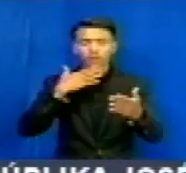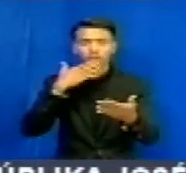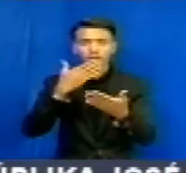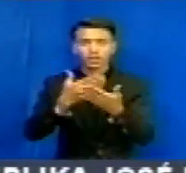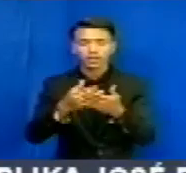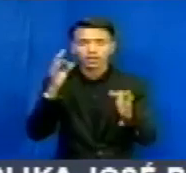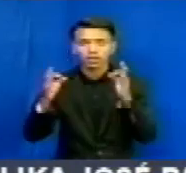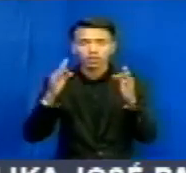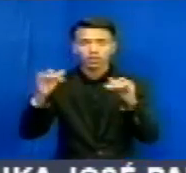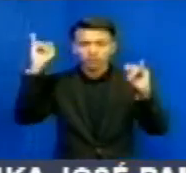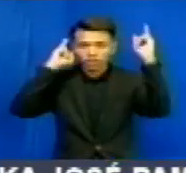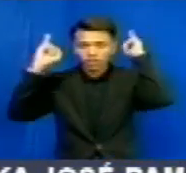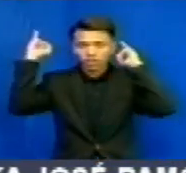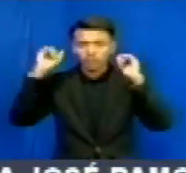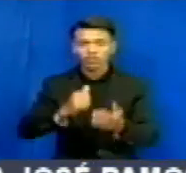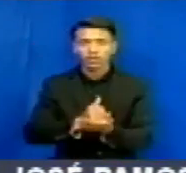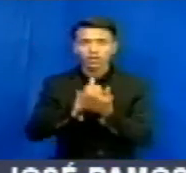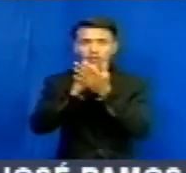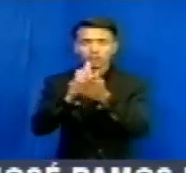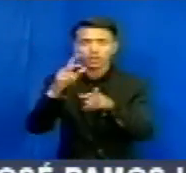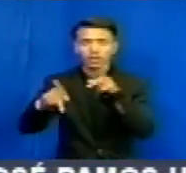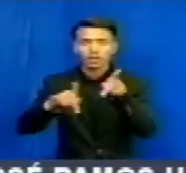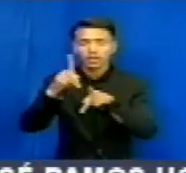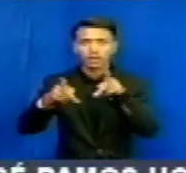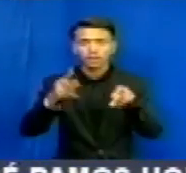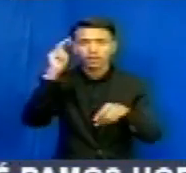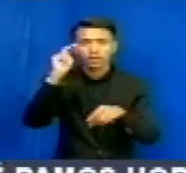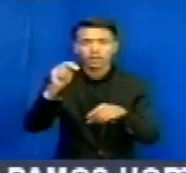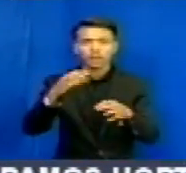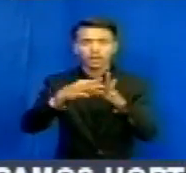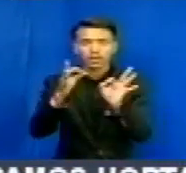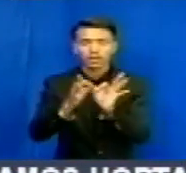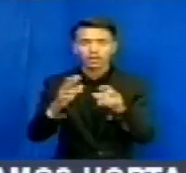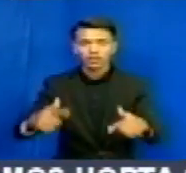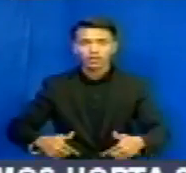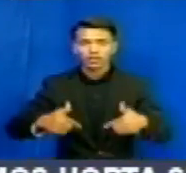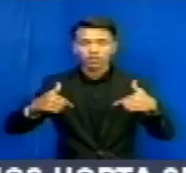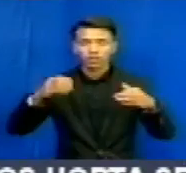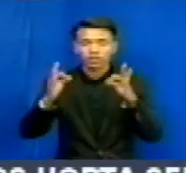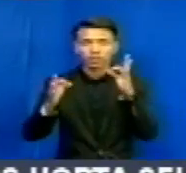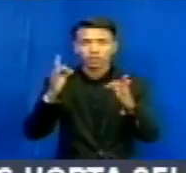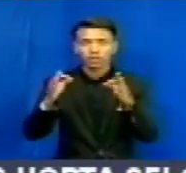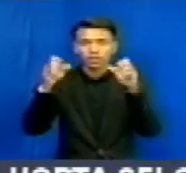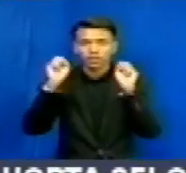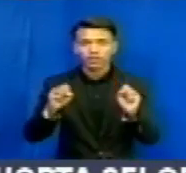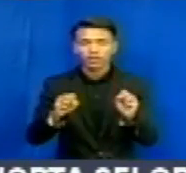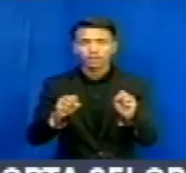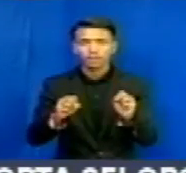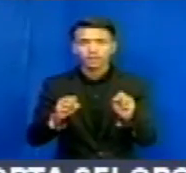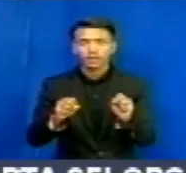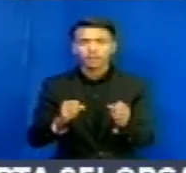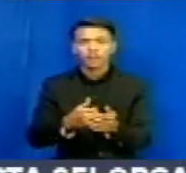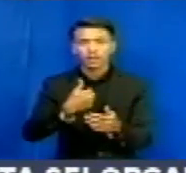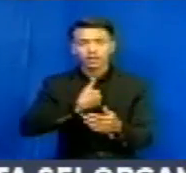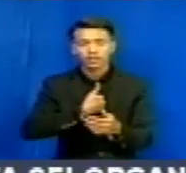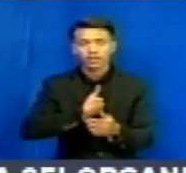a tu né informação né bela contribui ba ite ne cidadão ninia hadia ninia moris a tu né bela ukun ninia ukurasi